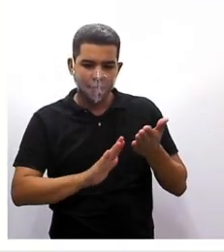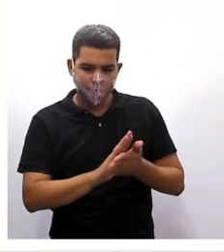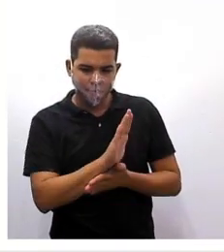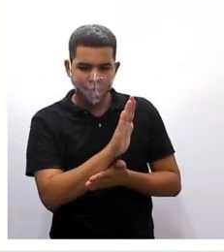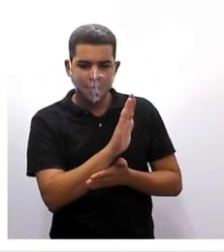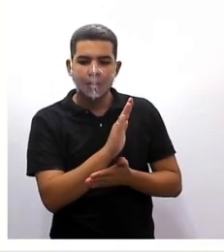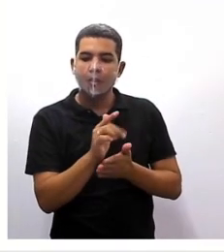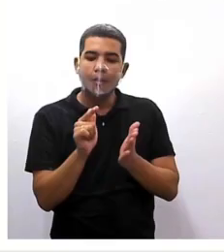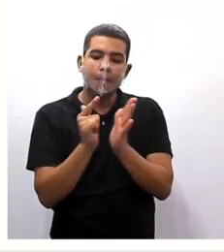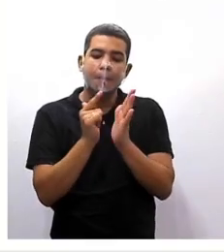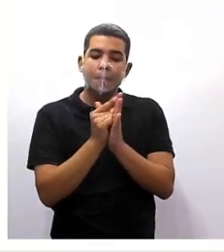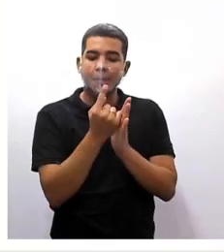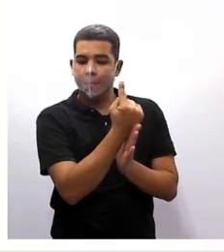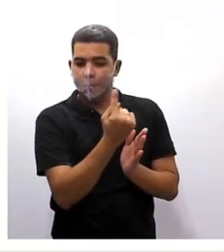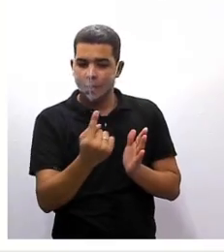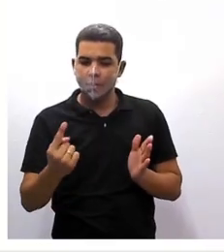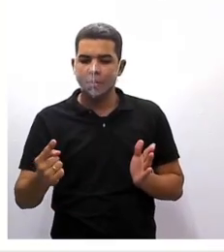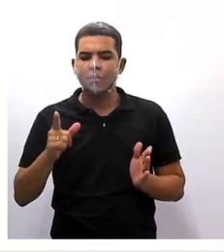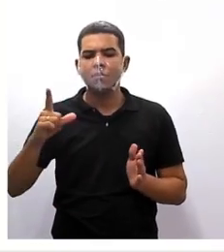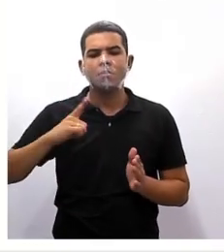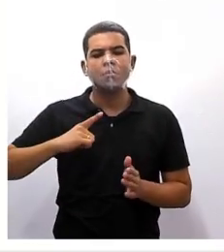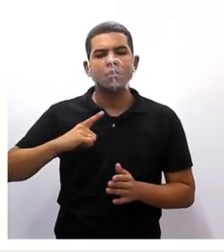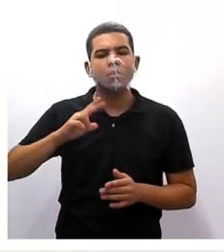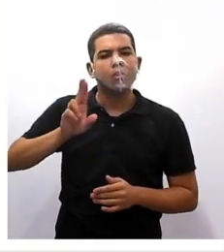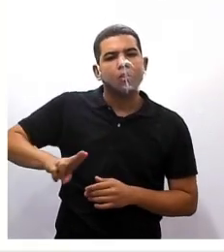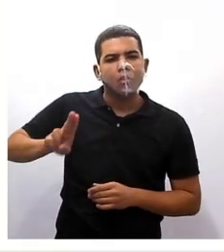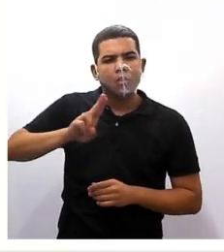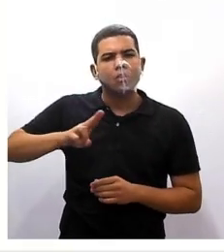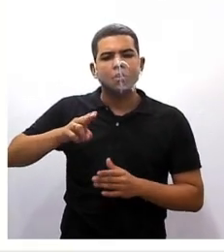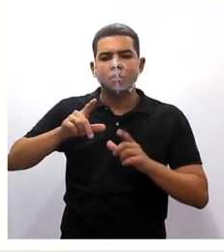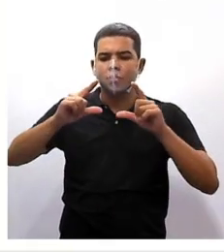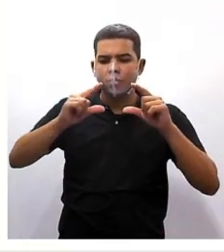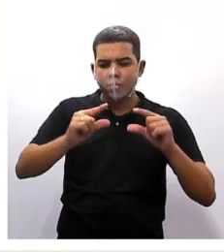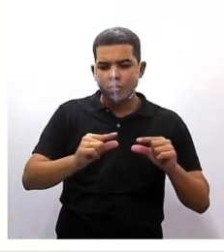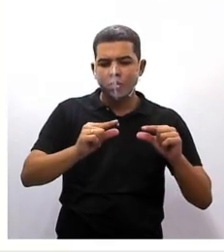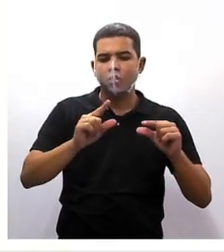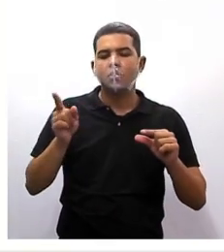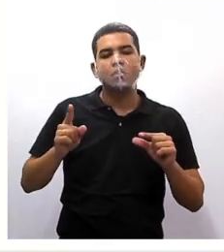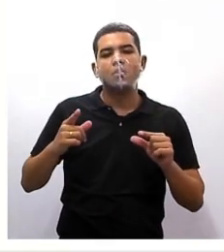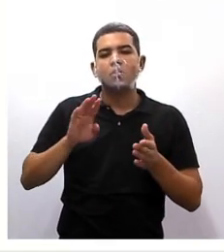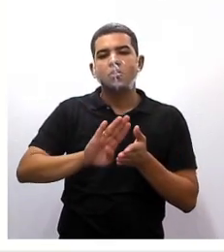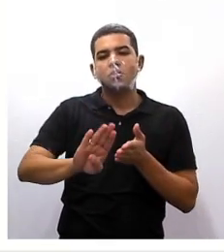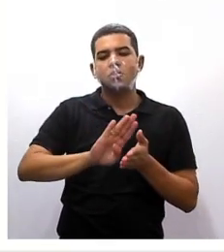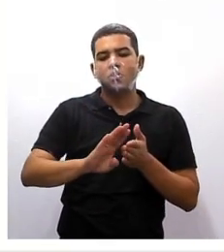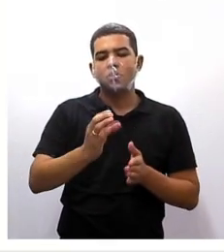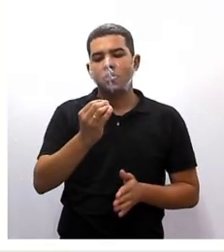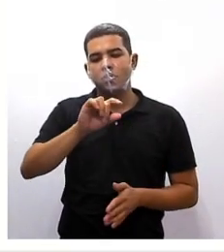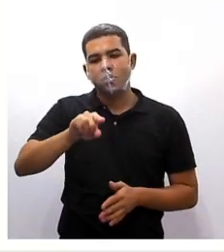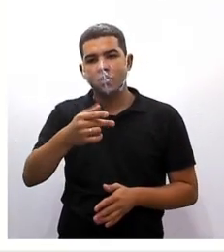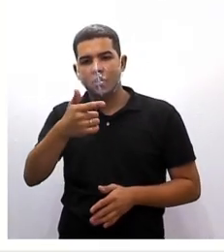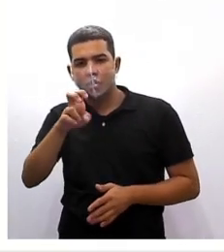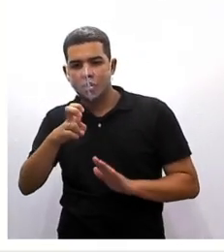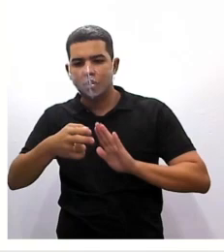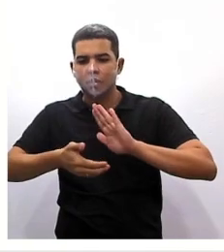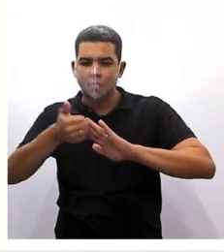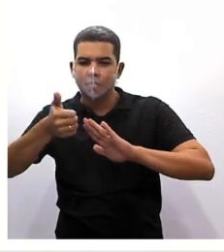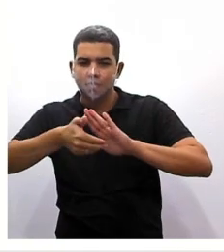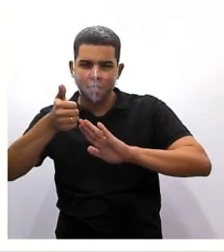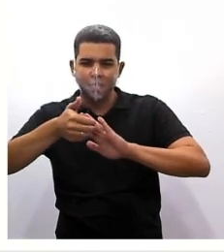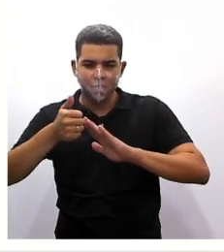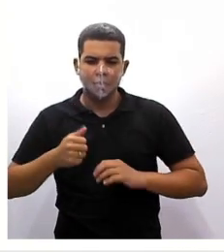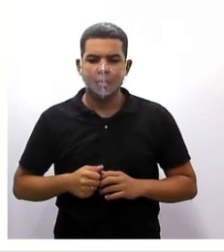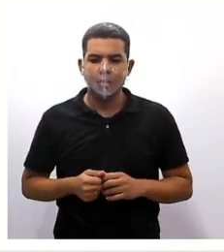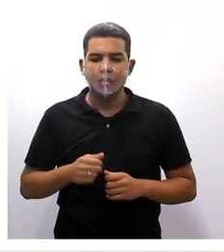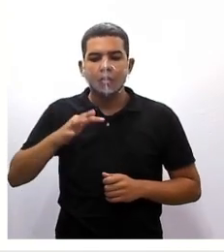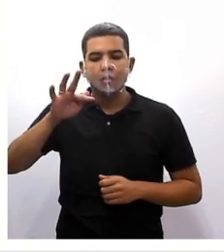Cada folha de papel que ele usa reduz o saldo de sua conta em 0,25. Fábio quer